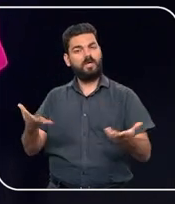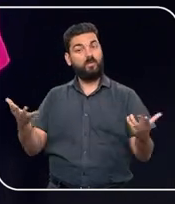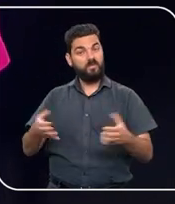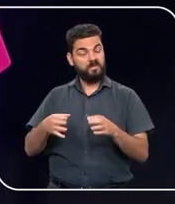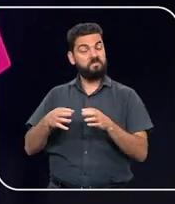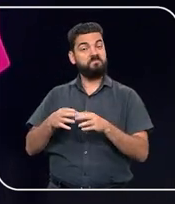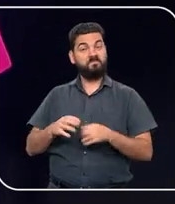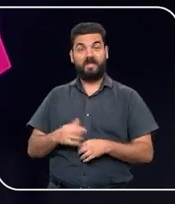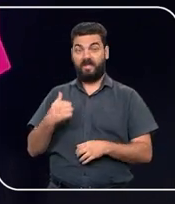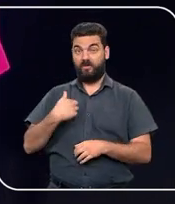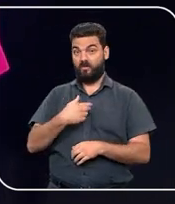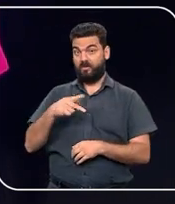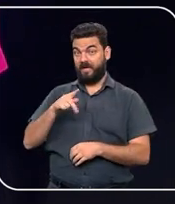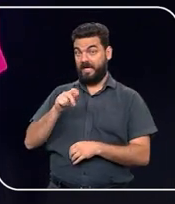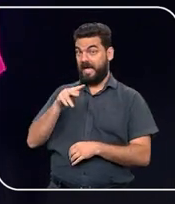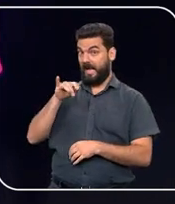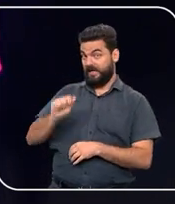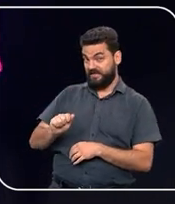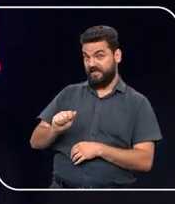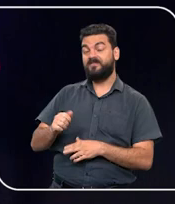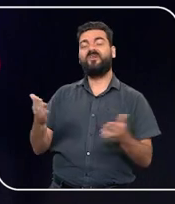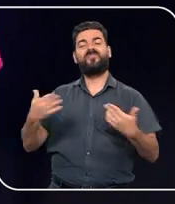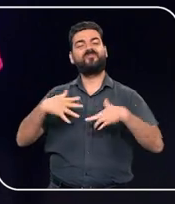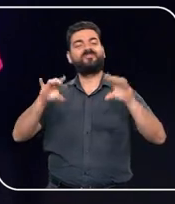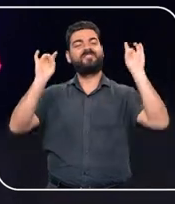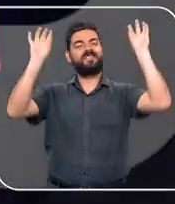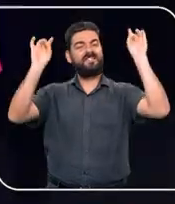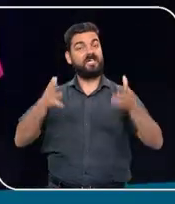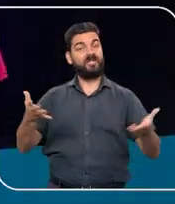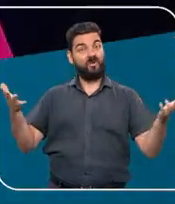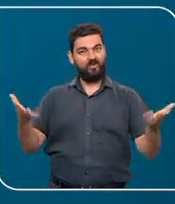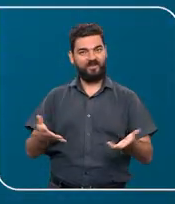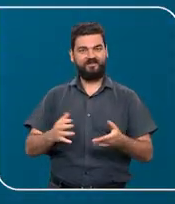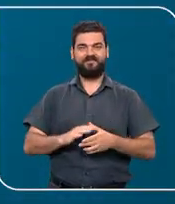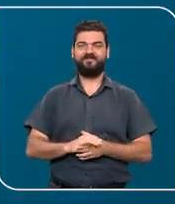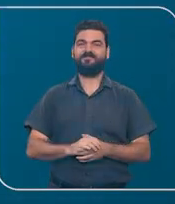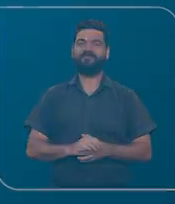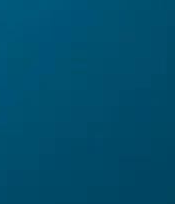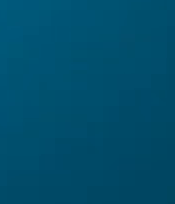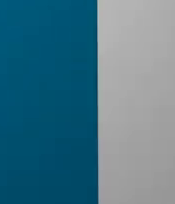corte eu sou Cátia Gomes e Vamos aos destaques desta